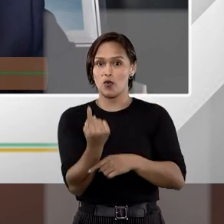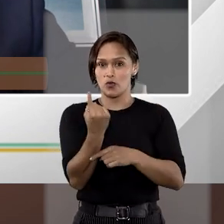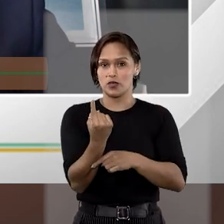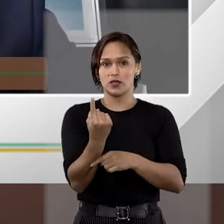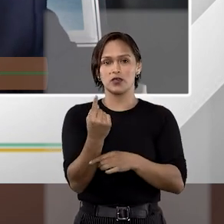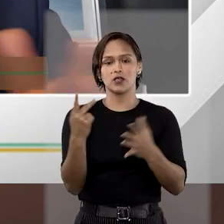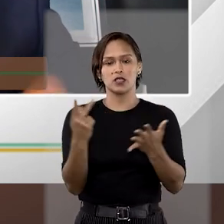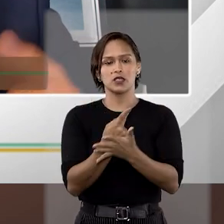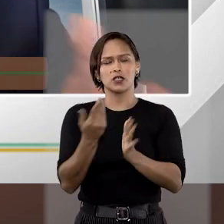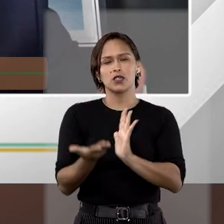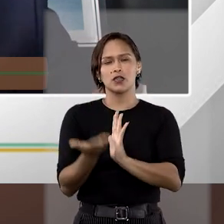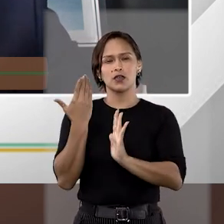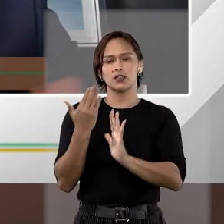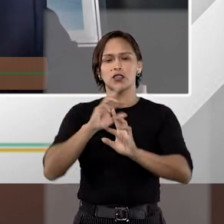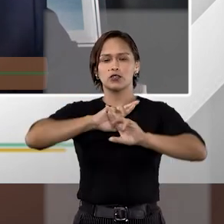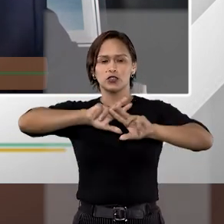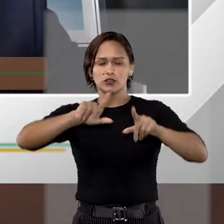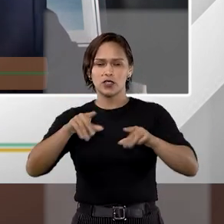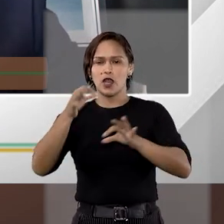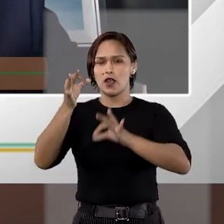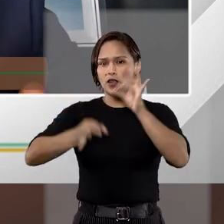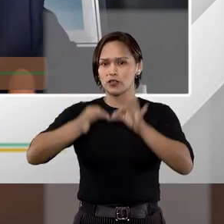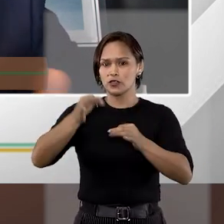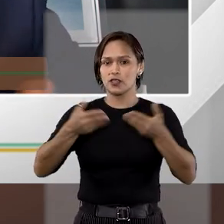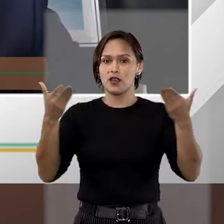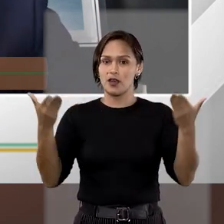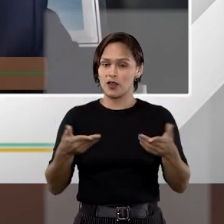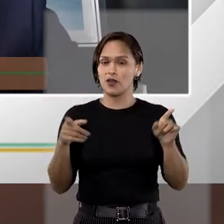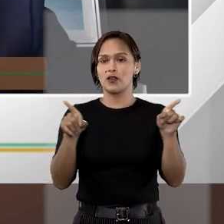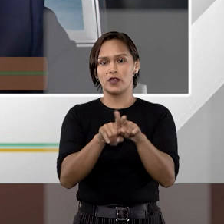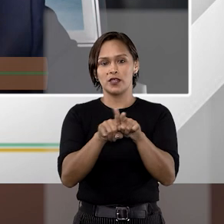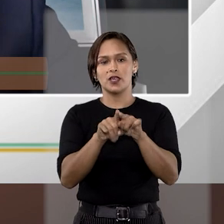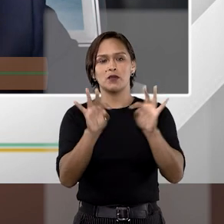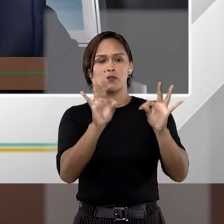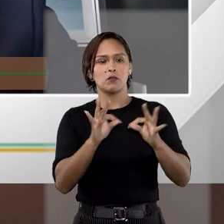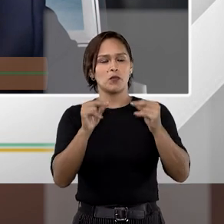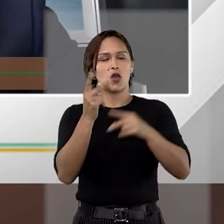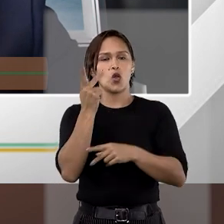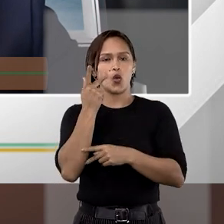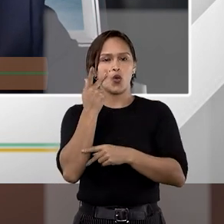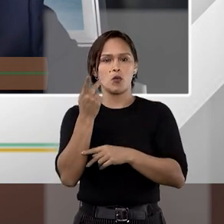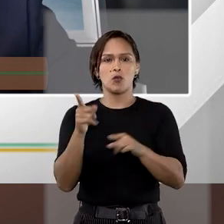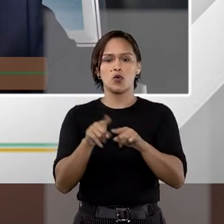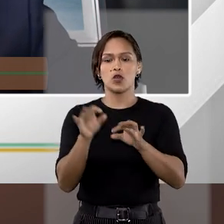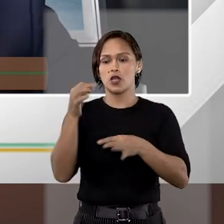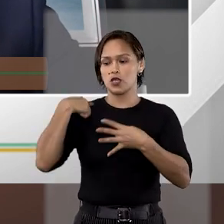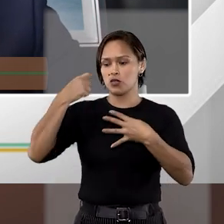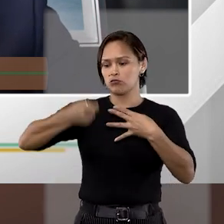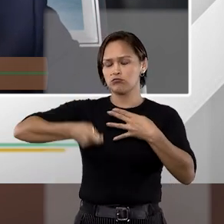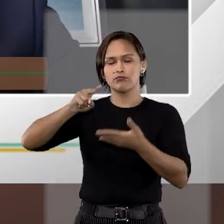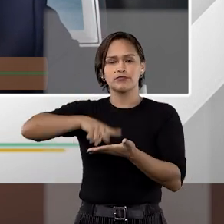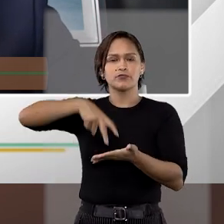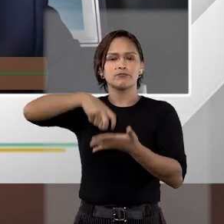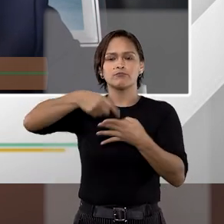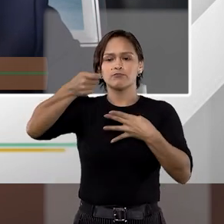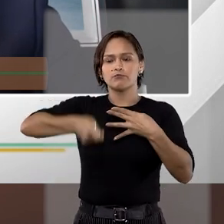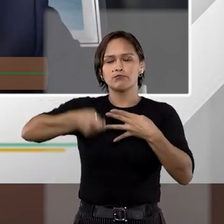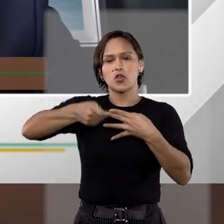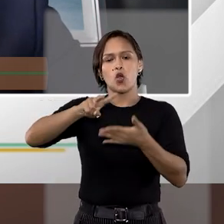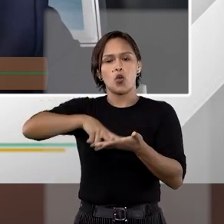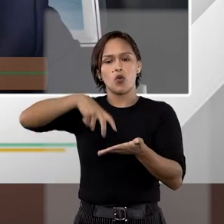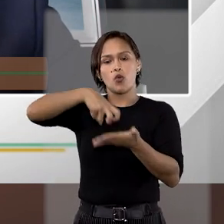audiência só antigamente era um diferencial do juizado agora também é para o recuo e o juiz sentencia